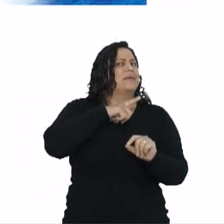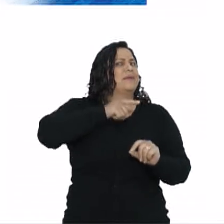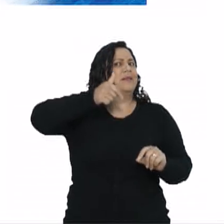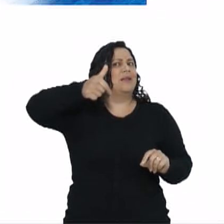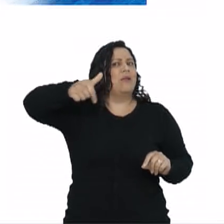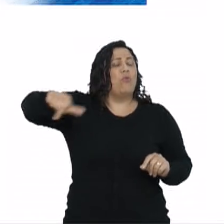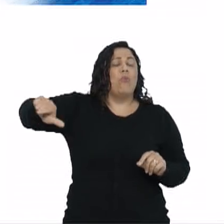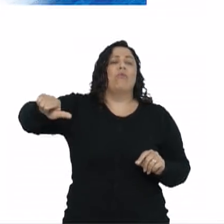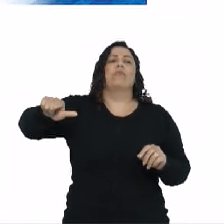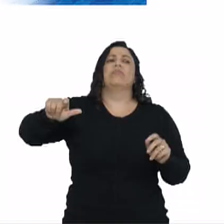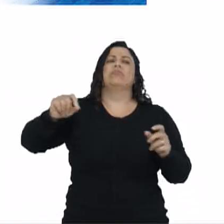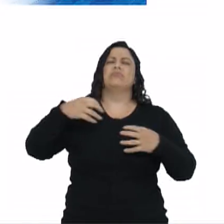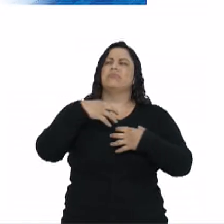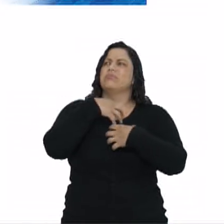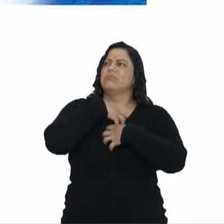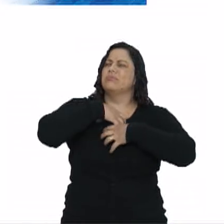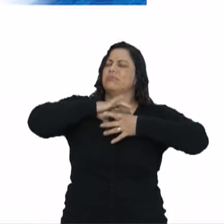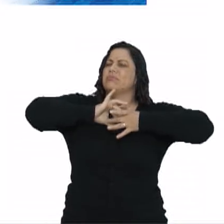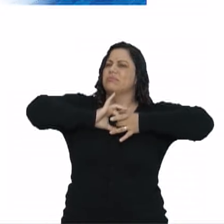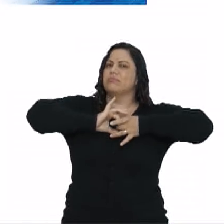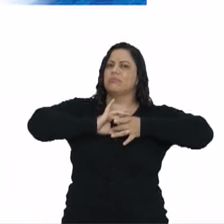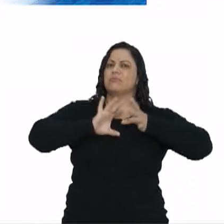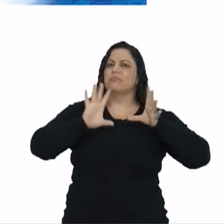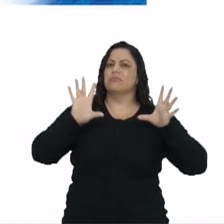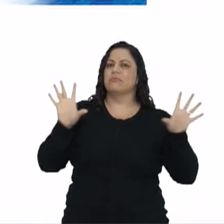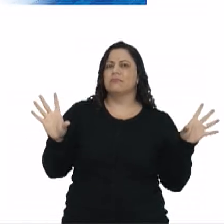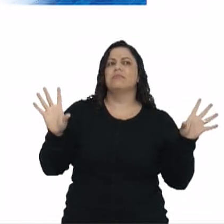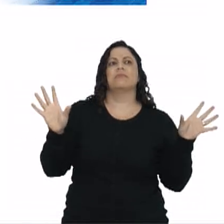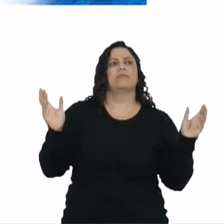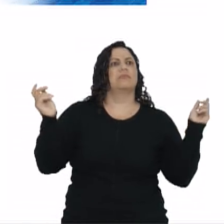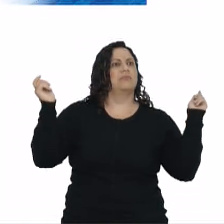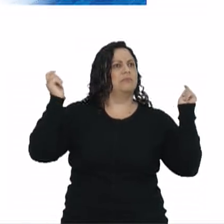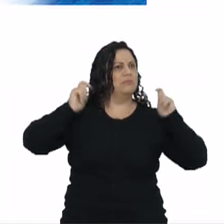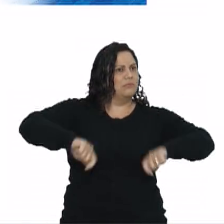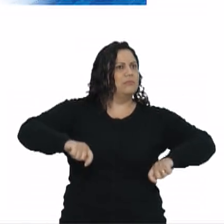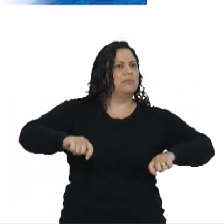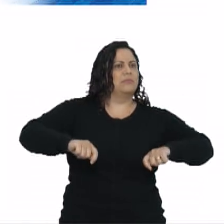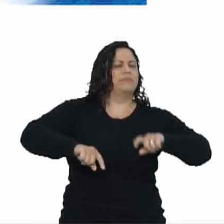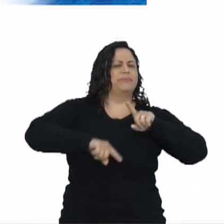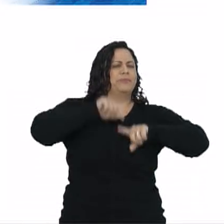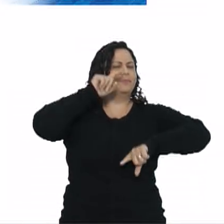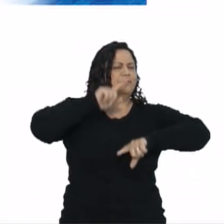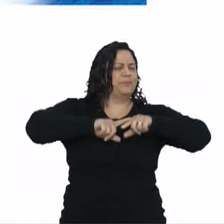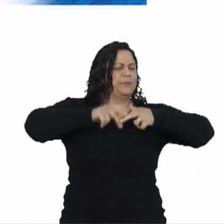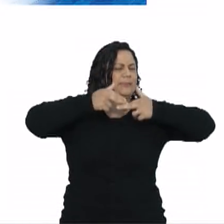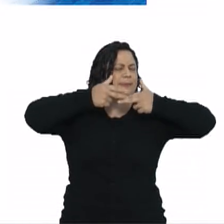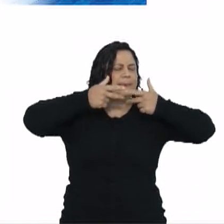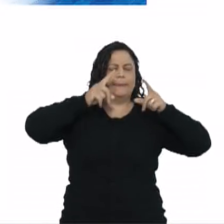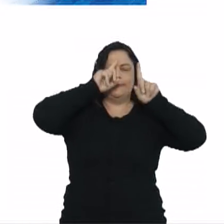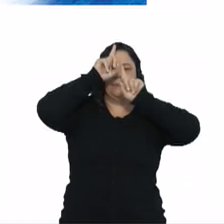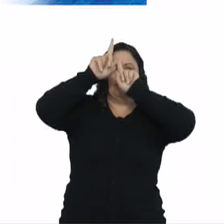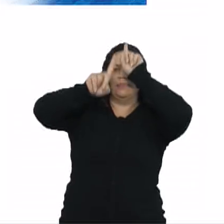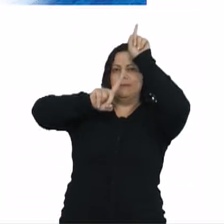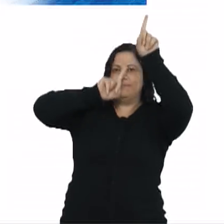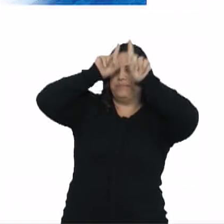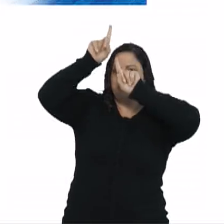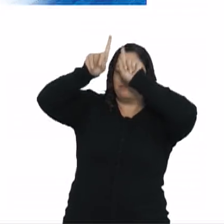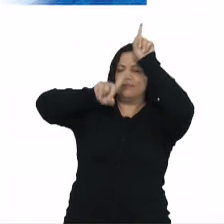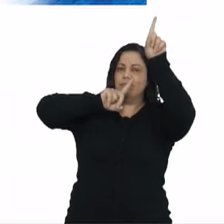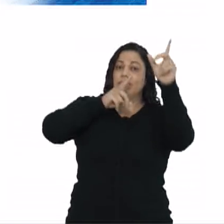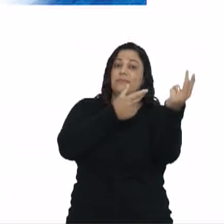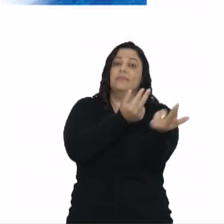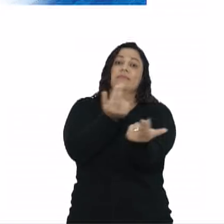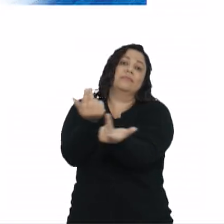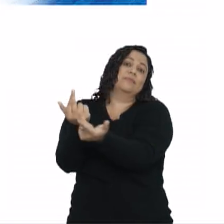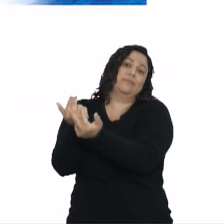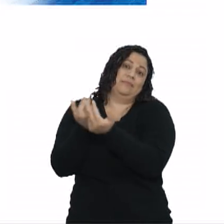ócio que nos faz sentir livres e que é necessário a produção de ideias. assim como as ideias são